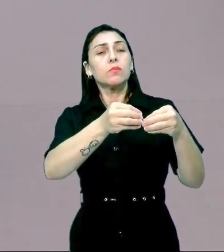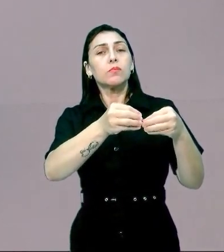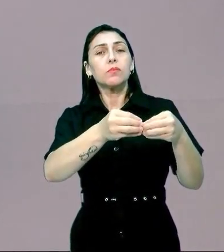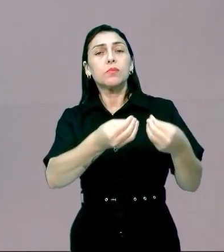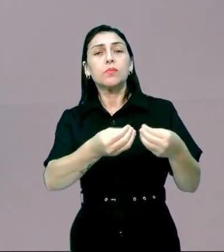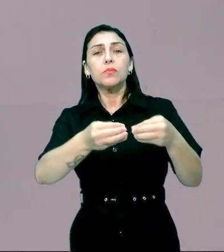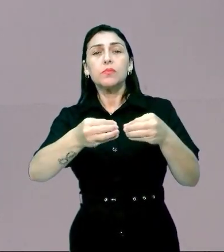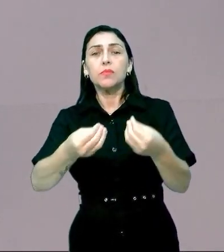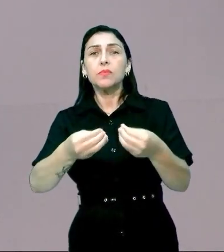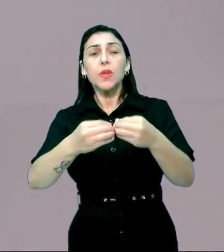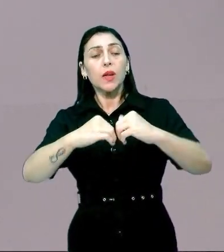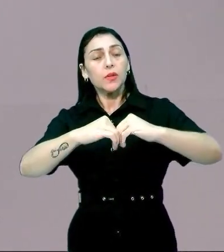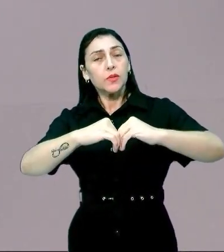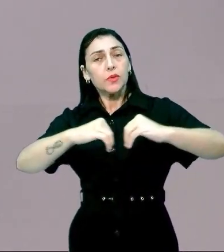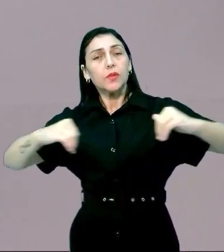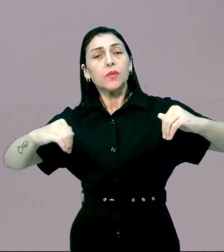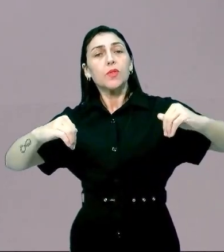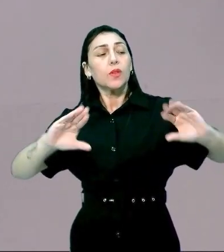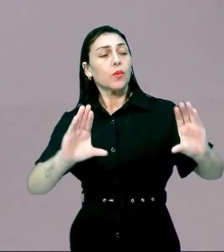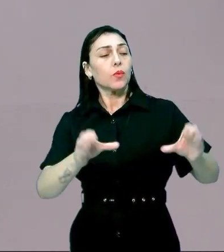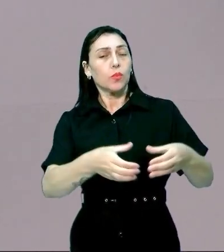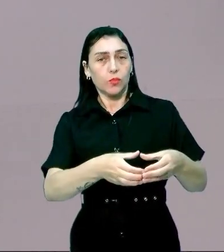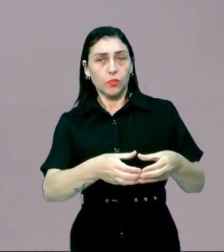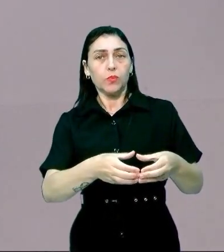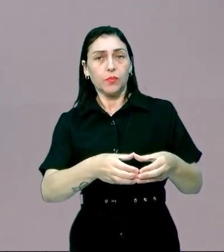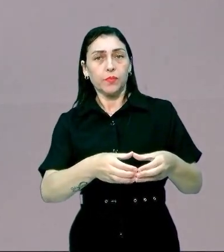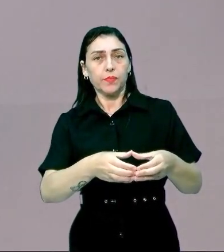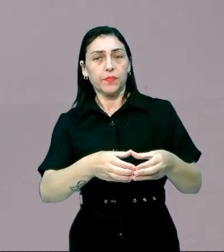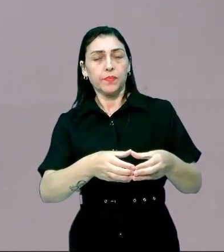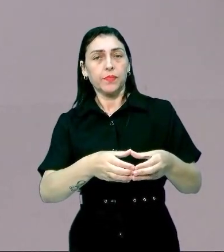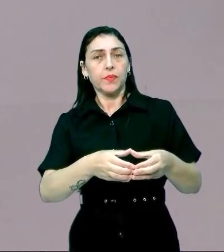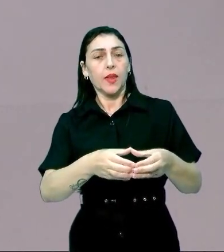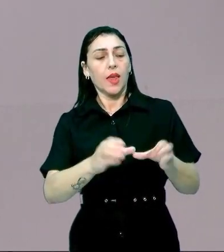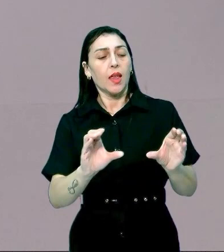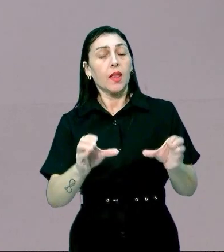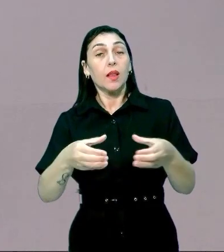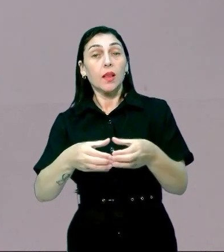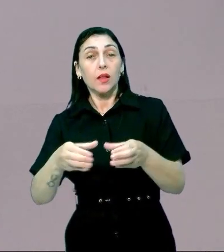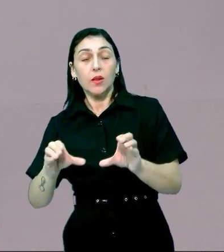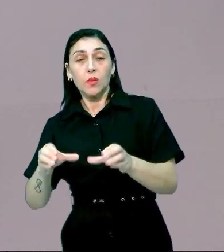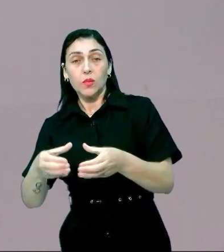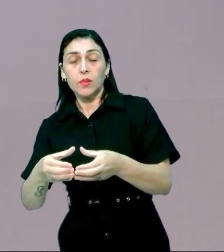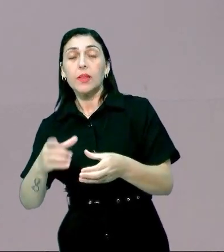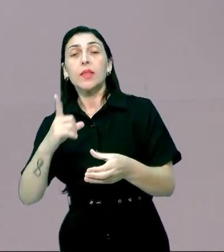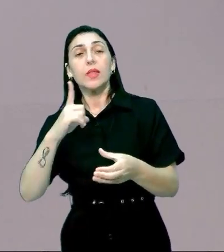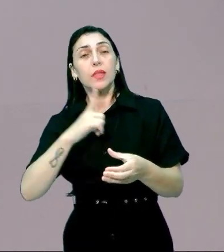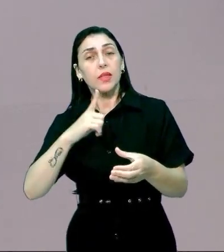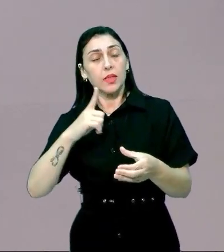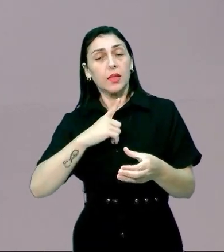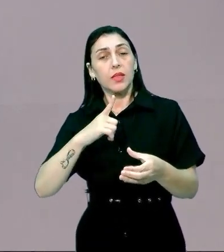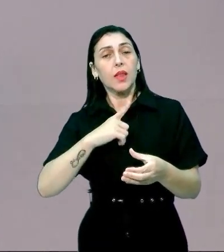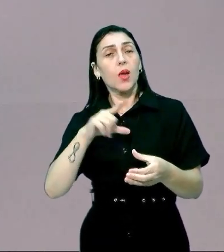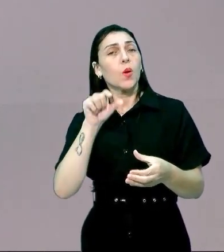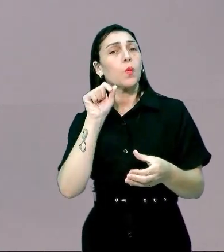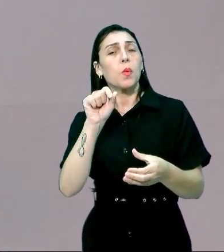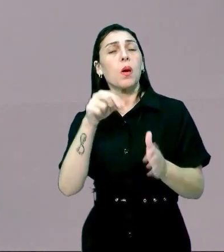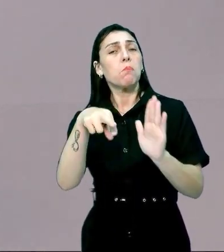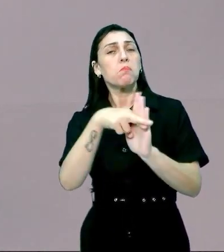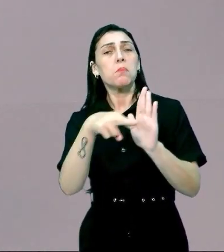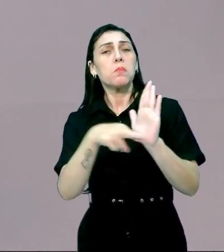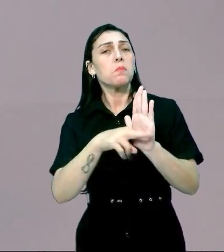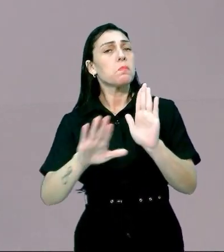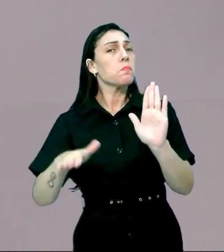fragmentada, ela é dividida em grupos. E essa fragmentação, ela possui um critério. Qual é